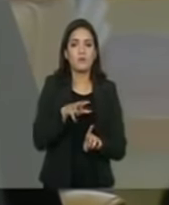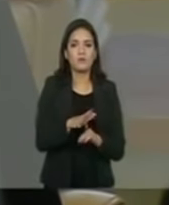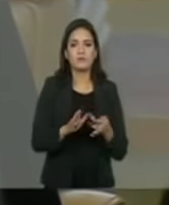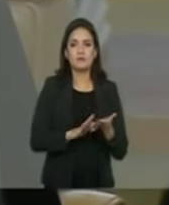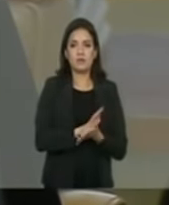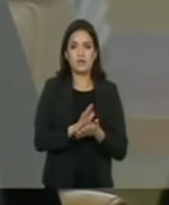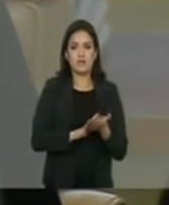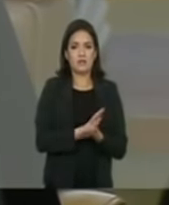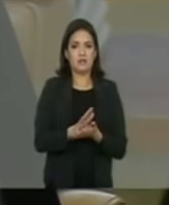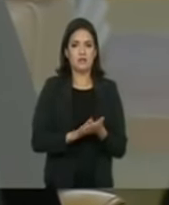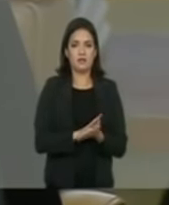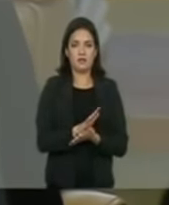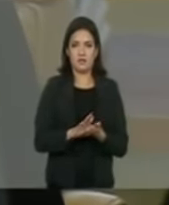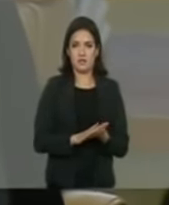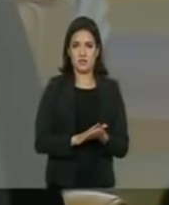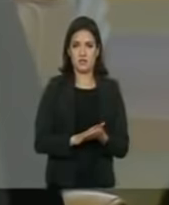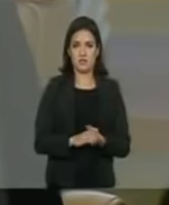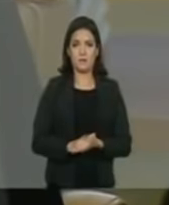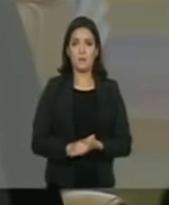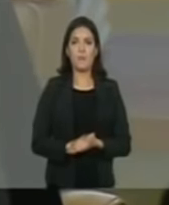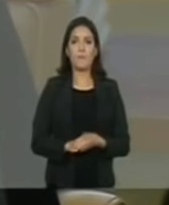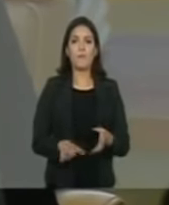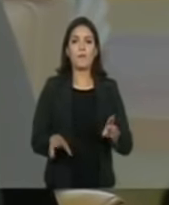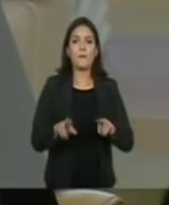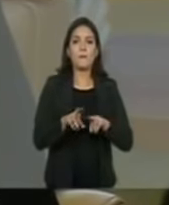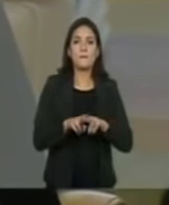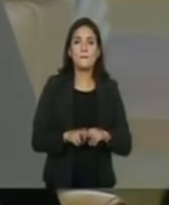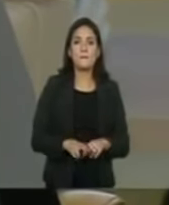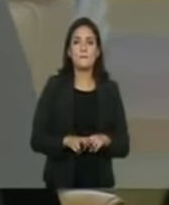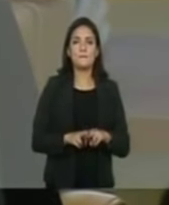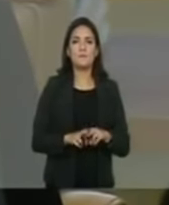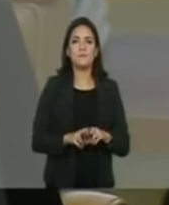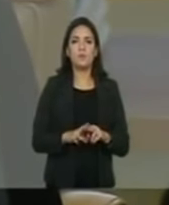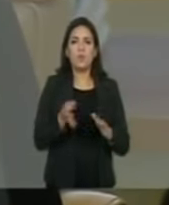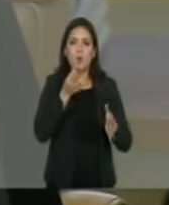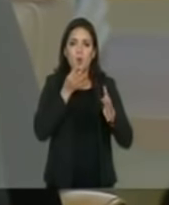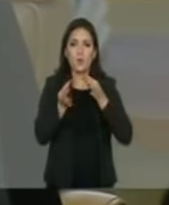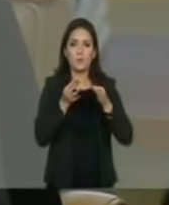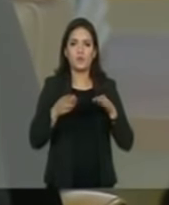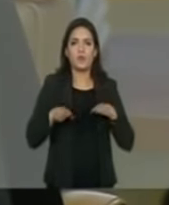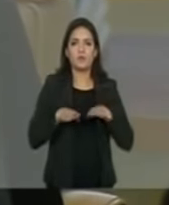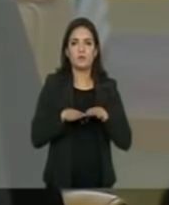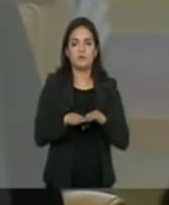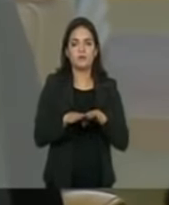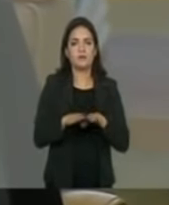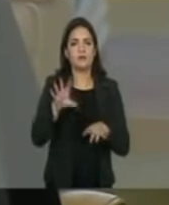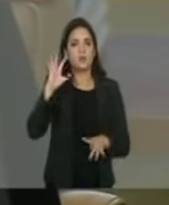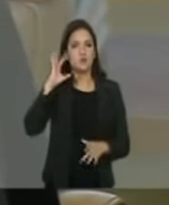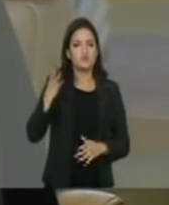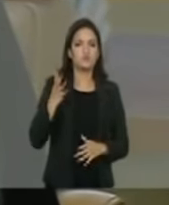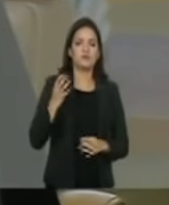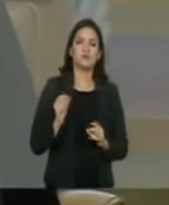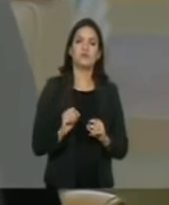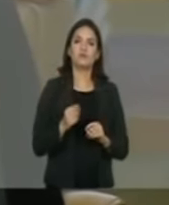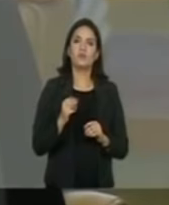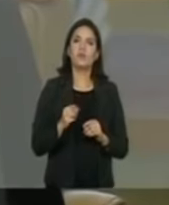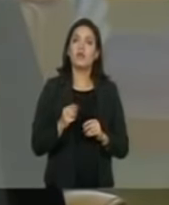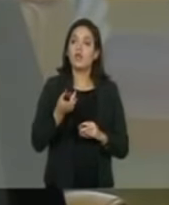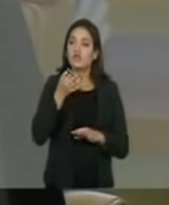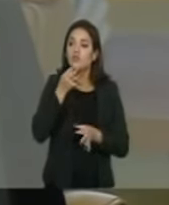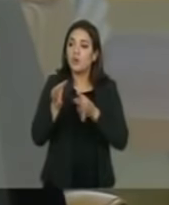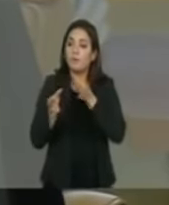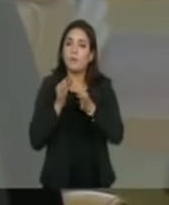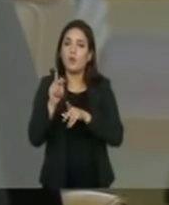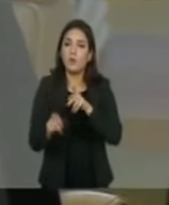o sentido pretendido por juízos paralelos resultantes de manifestações da opinião pública que